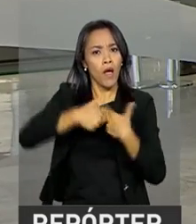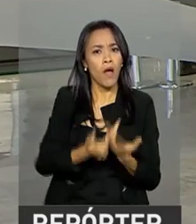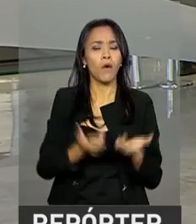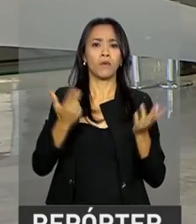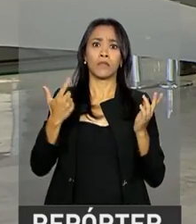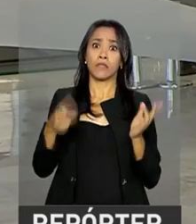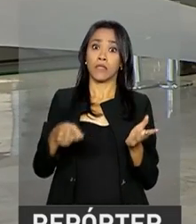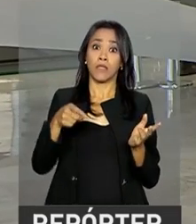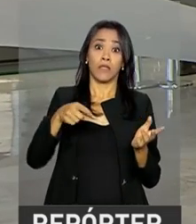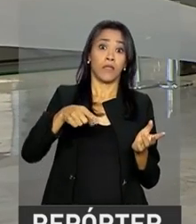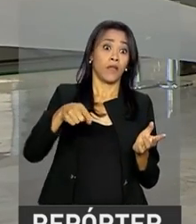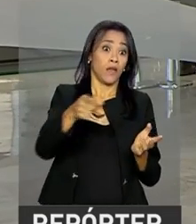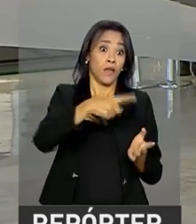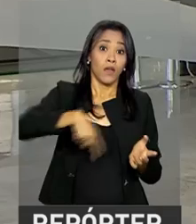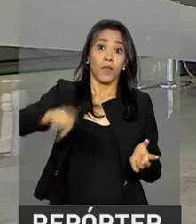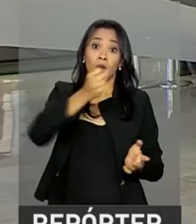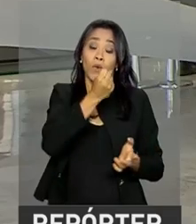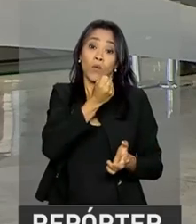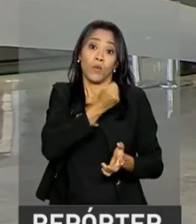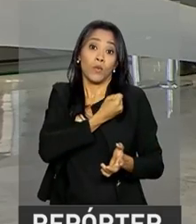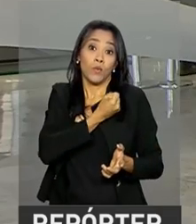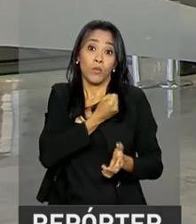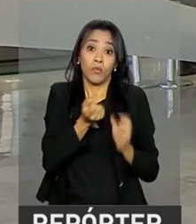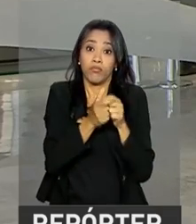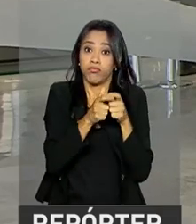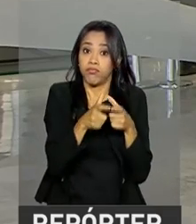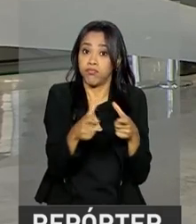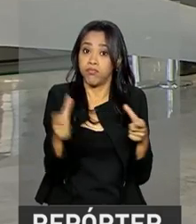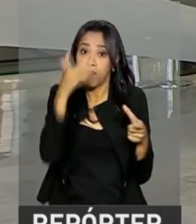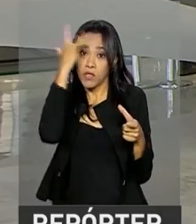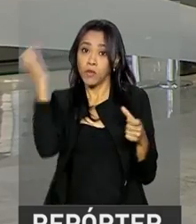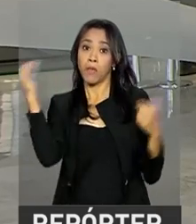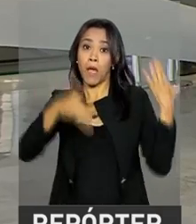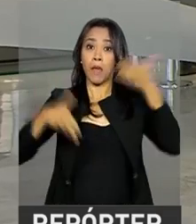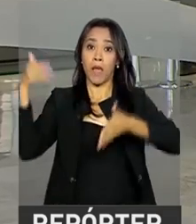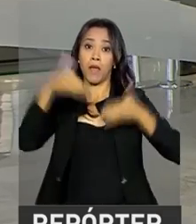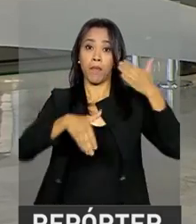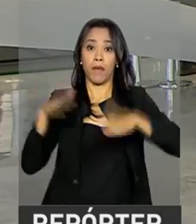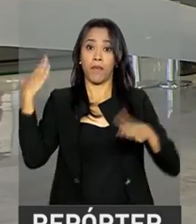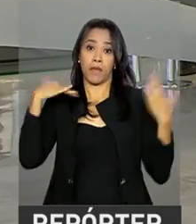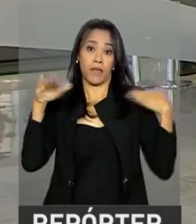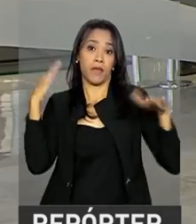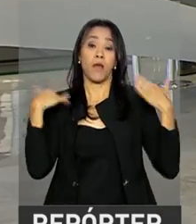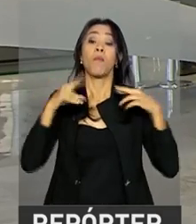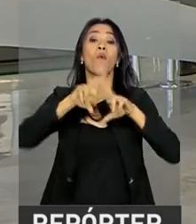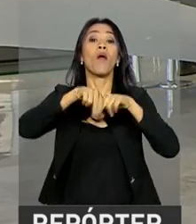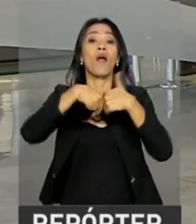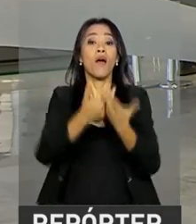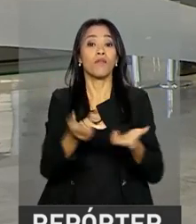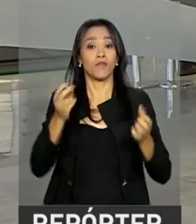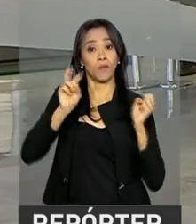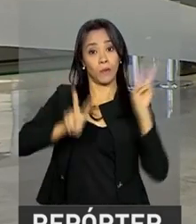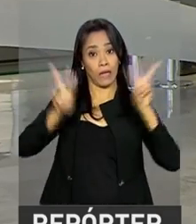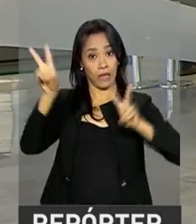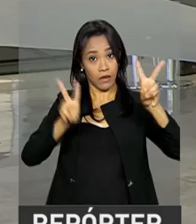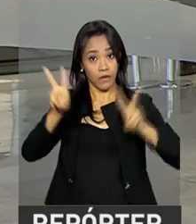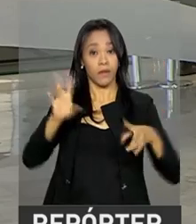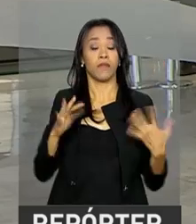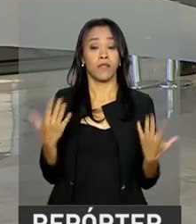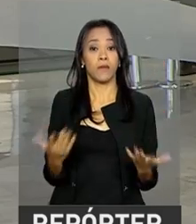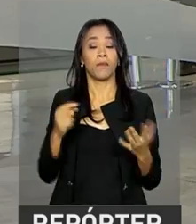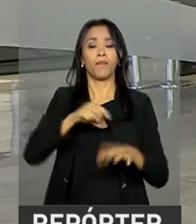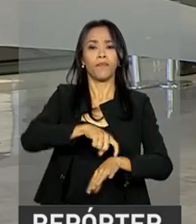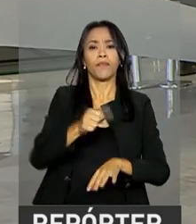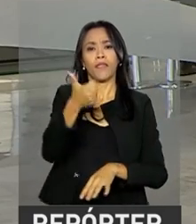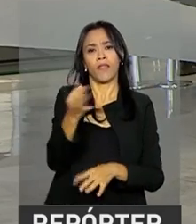do número de pessoas na cidade até o carnaval. Daqui a pouco, às 11 horas da manhã, o ministro da